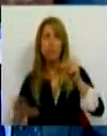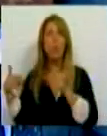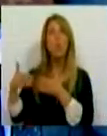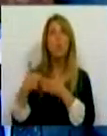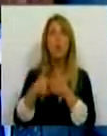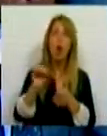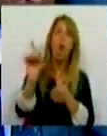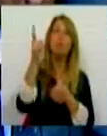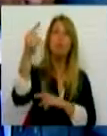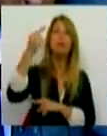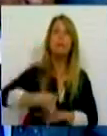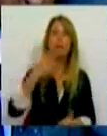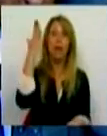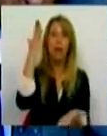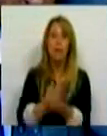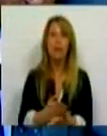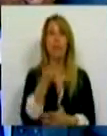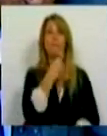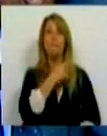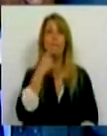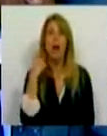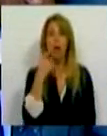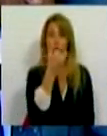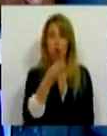ter sido concluído até maio de 2015,